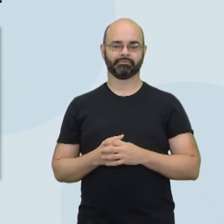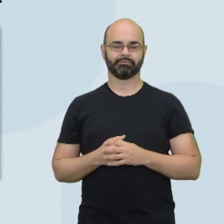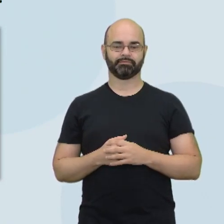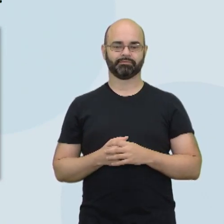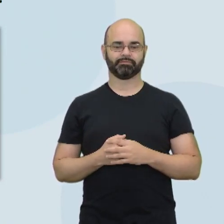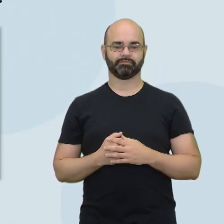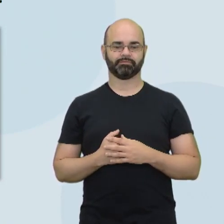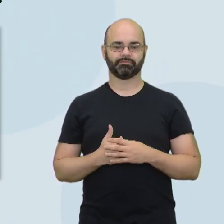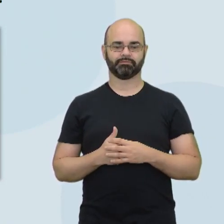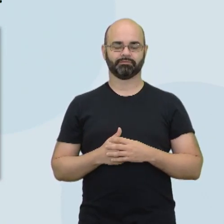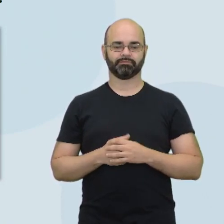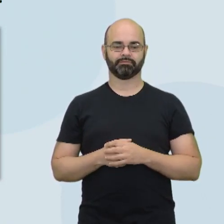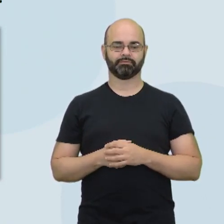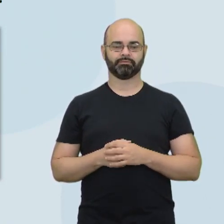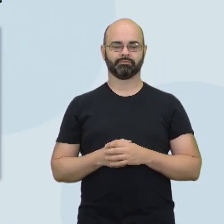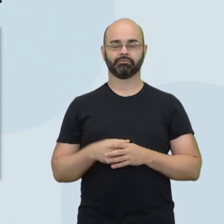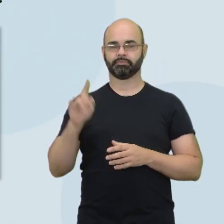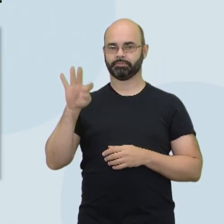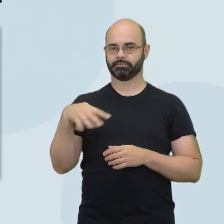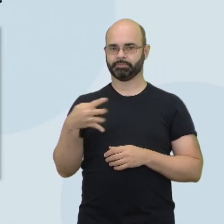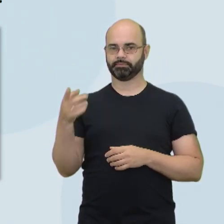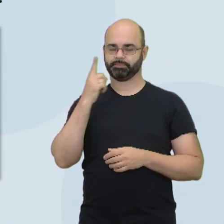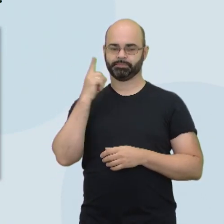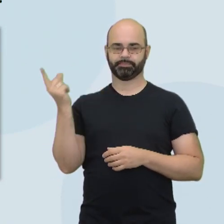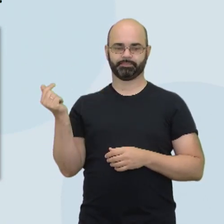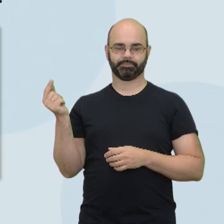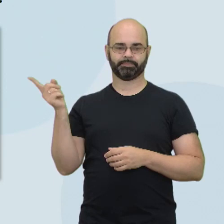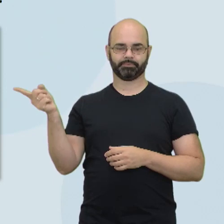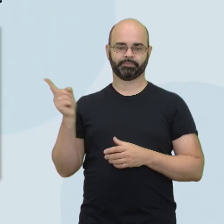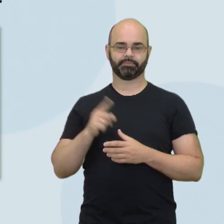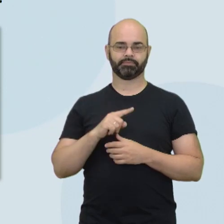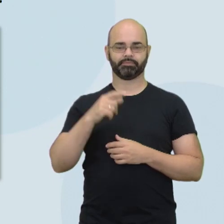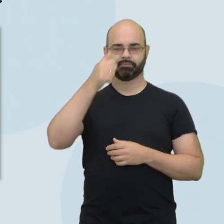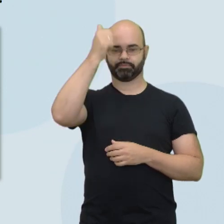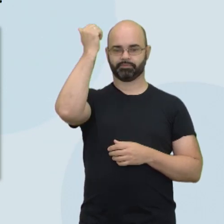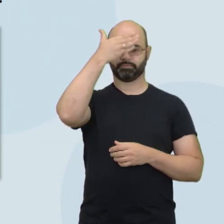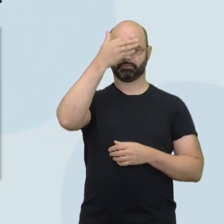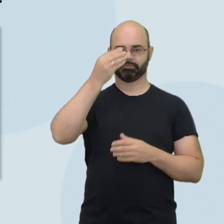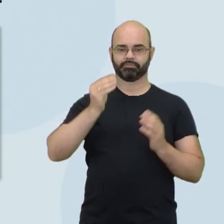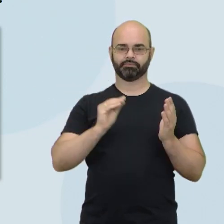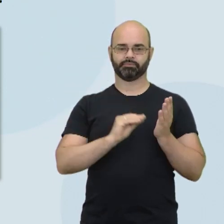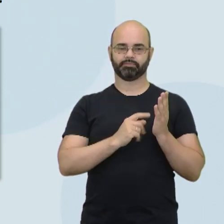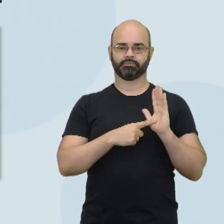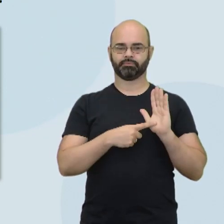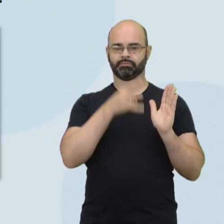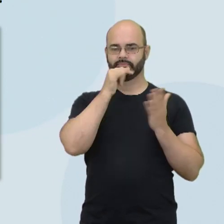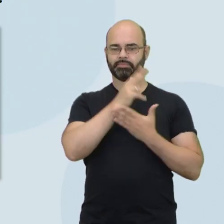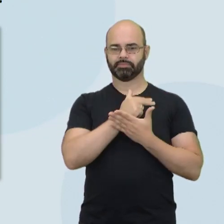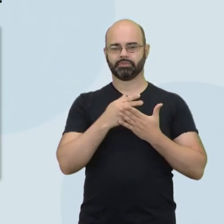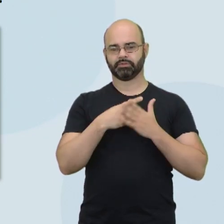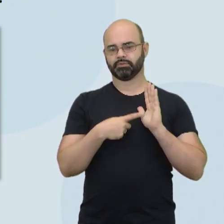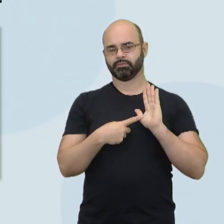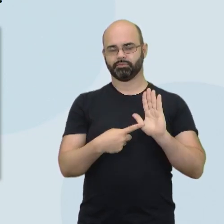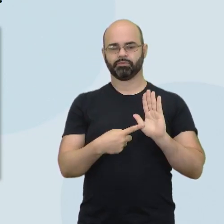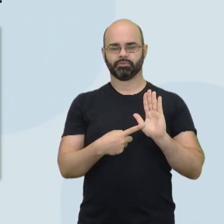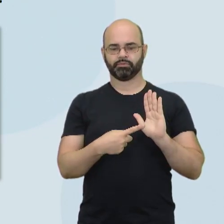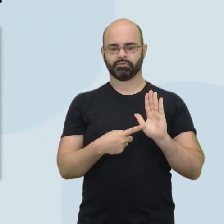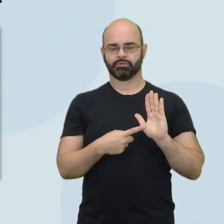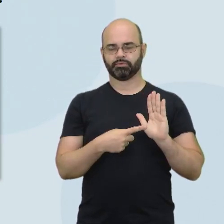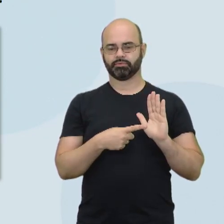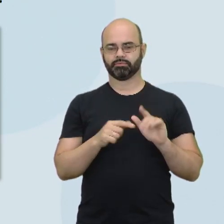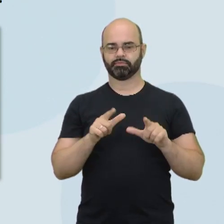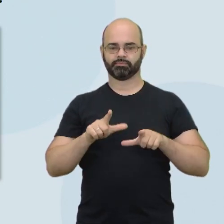certo? Então, observe os preços aí na tabela. Então, o Osmar colocou aí um desenho, uma figura aí, né, que representa